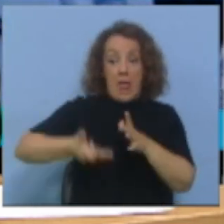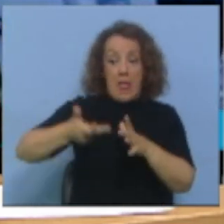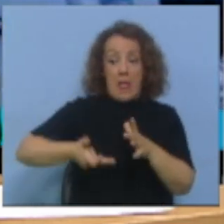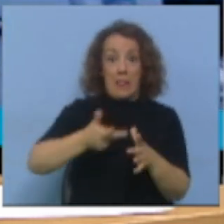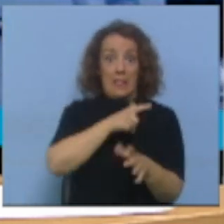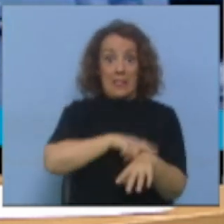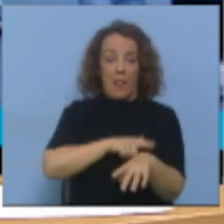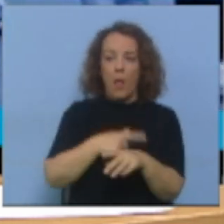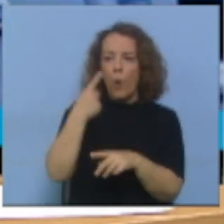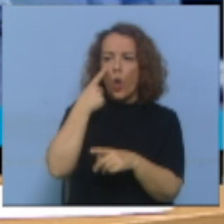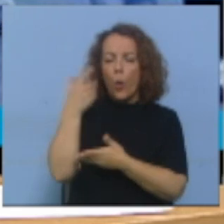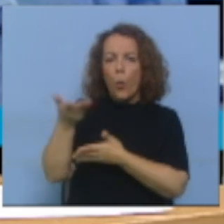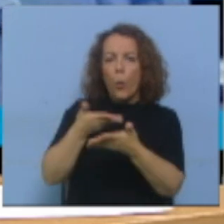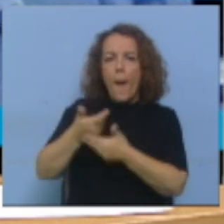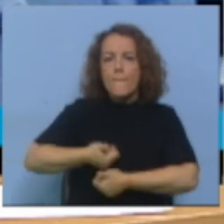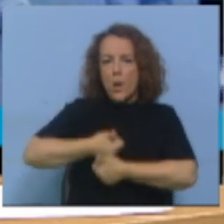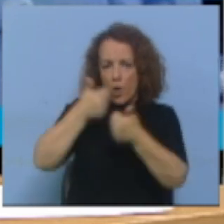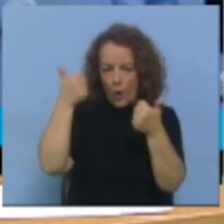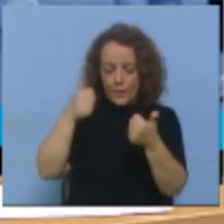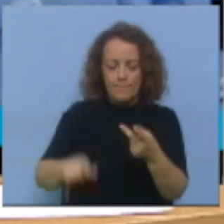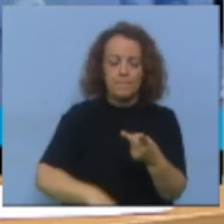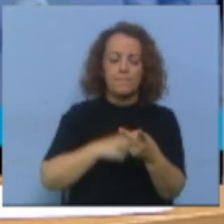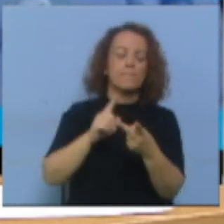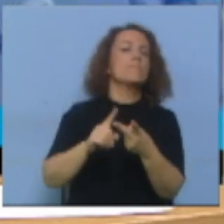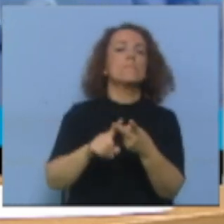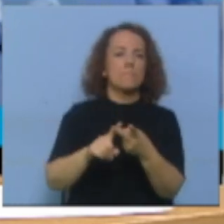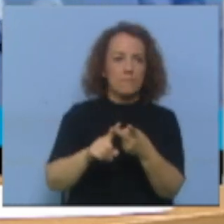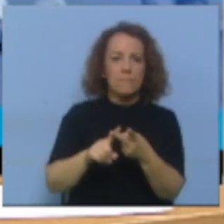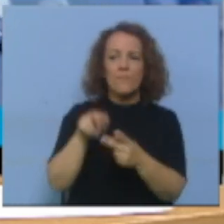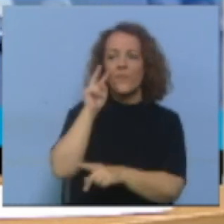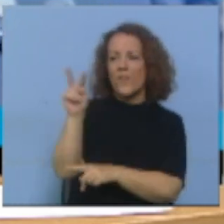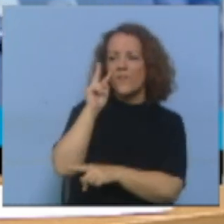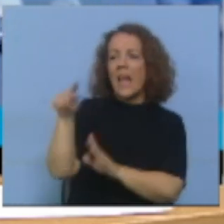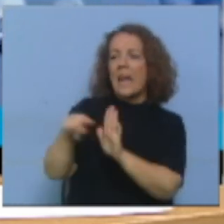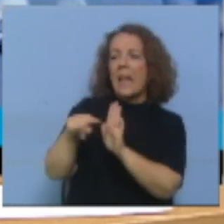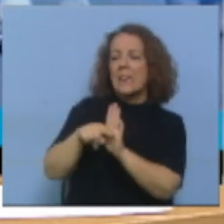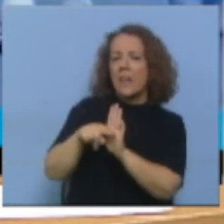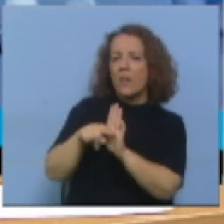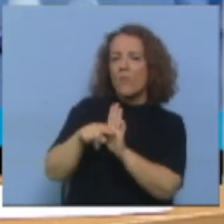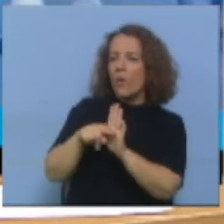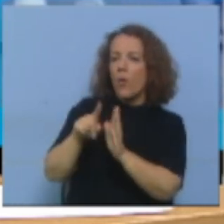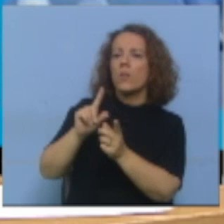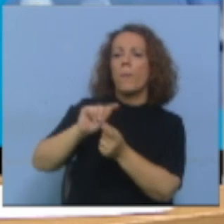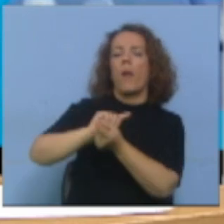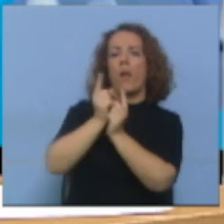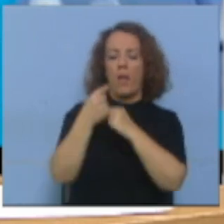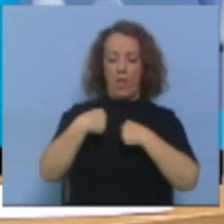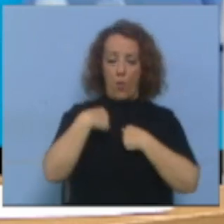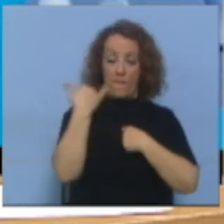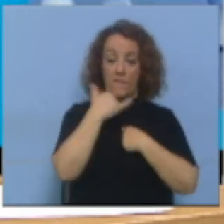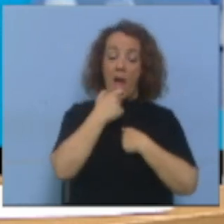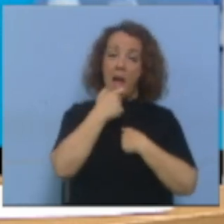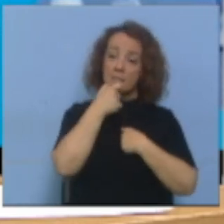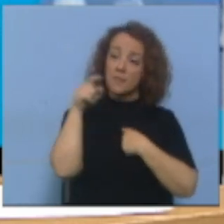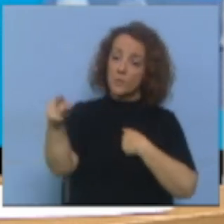estão-se a conhecer melhor. Estão a ver também não apenas o lado negativo, mas um lado positivo. Eu dependo do outro, a minha felicidade